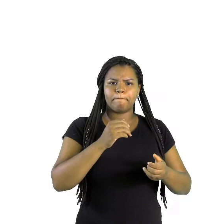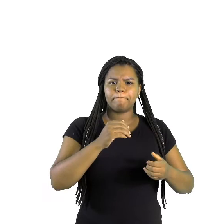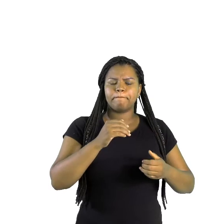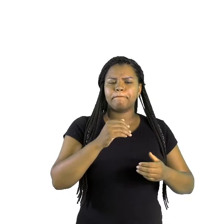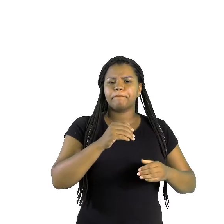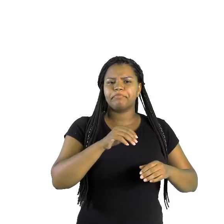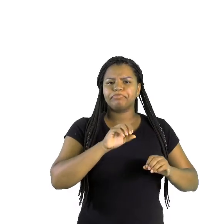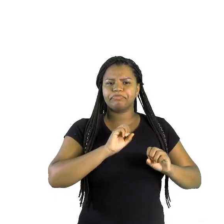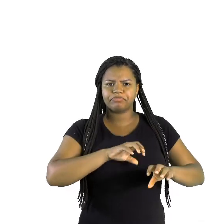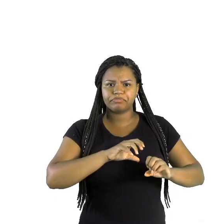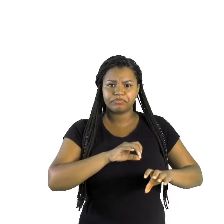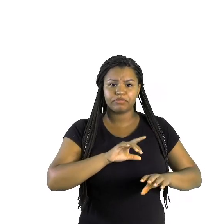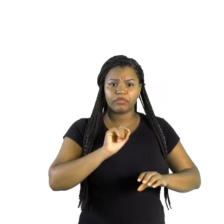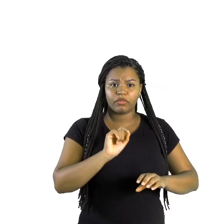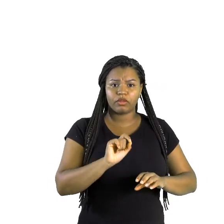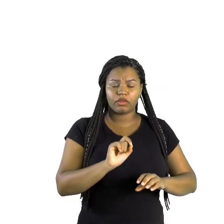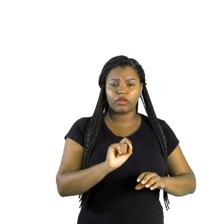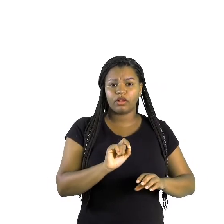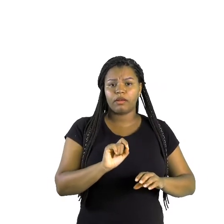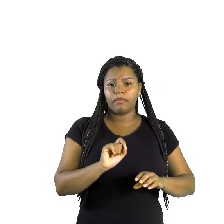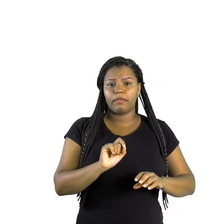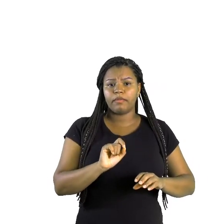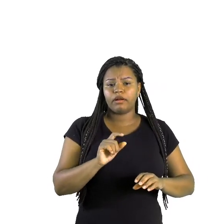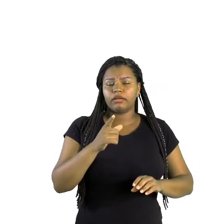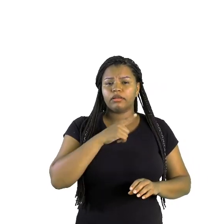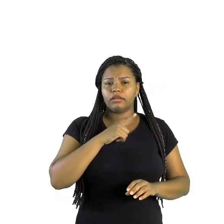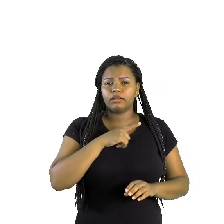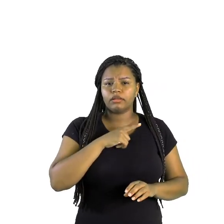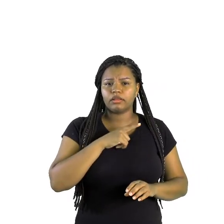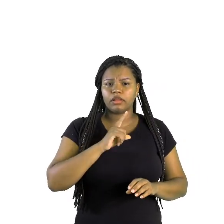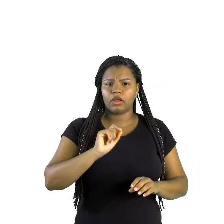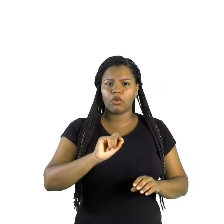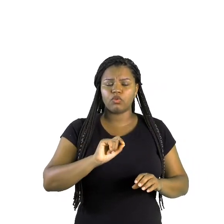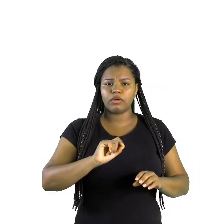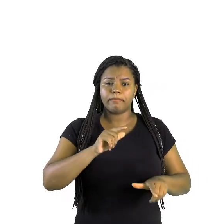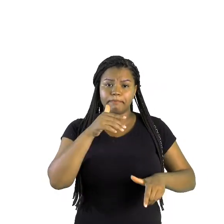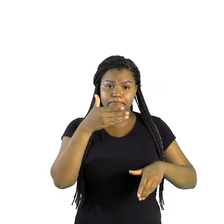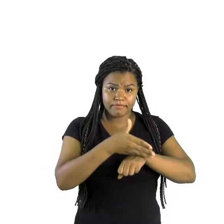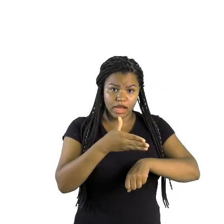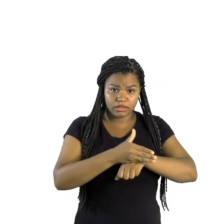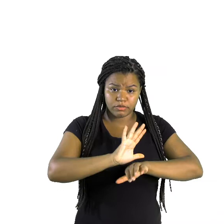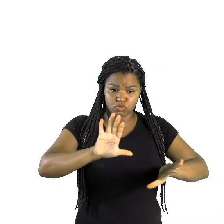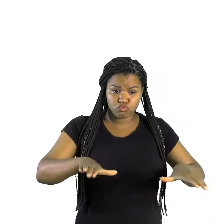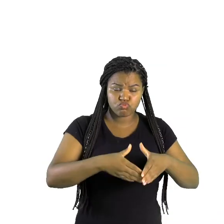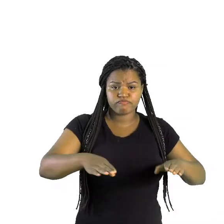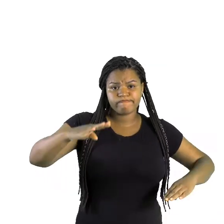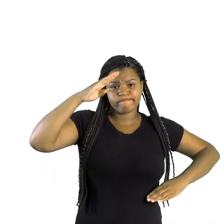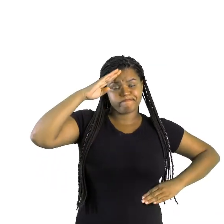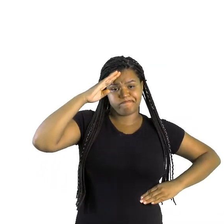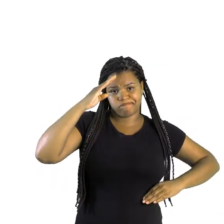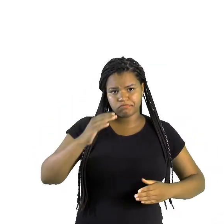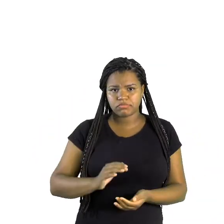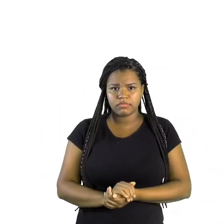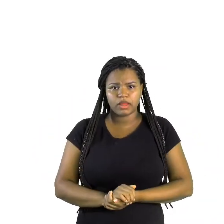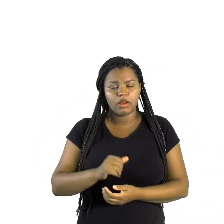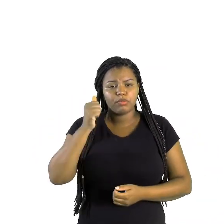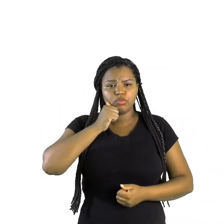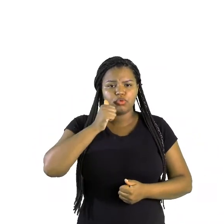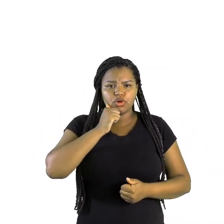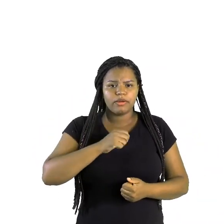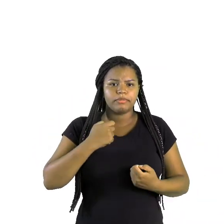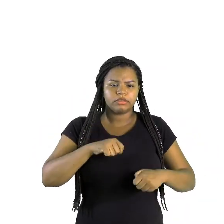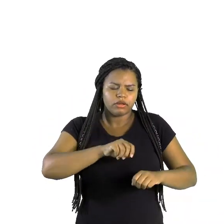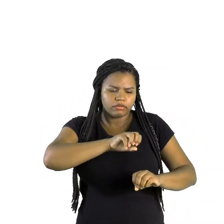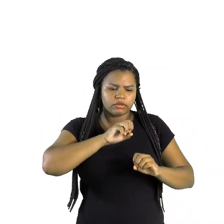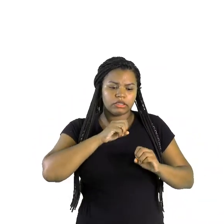dar origem a indivíduos aptos para compor o exército. Ou seja, as mulheres, elas deviam preparar para